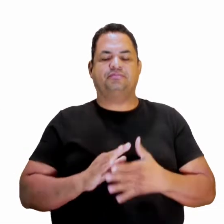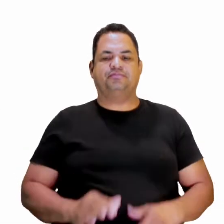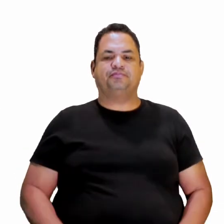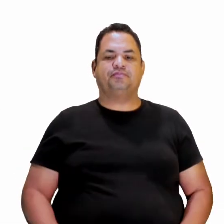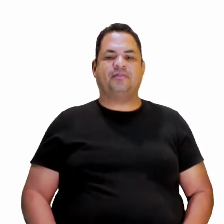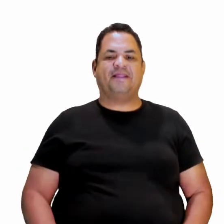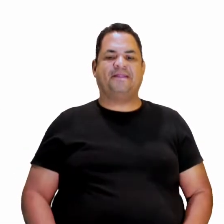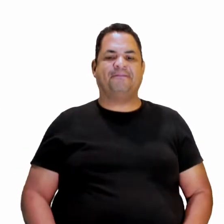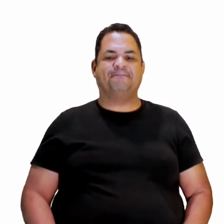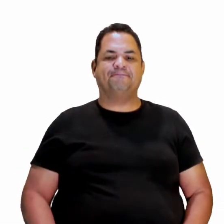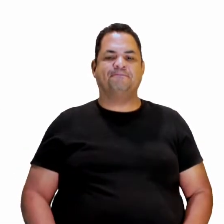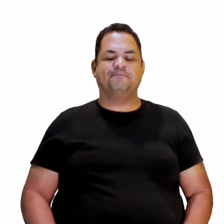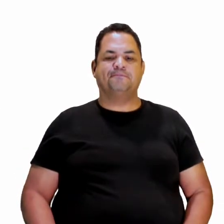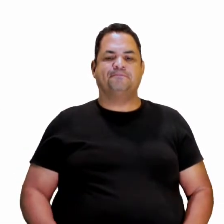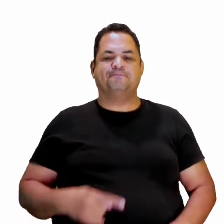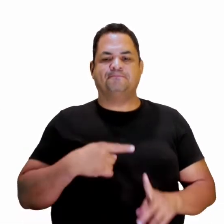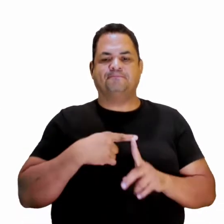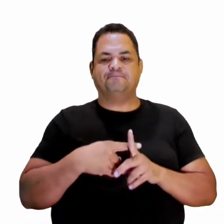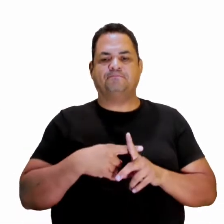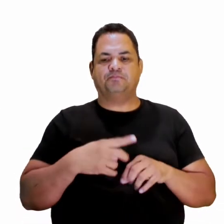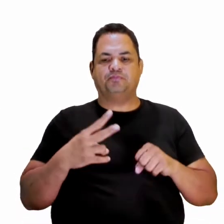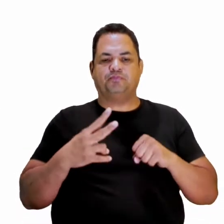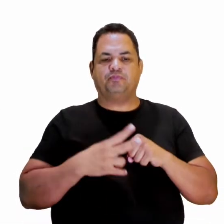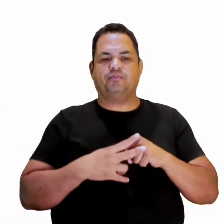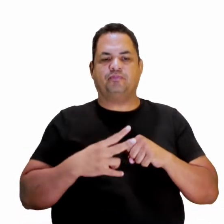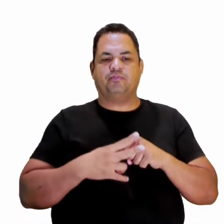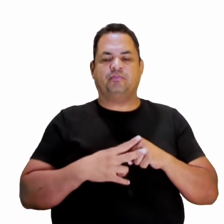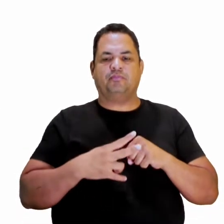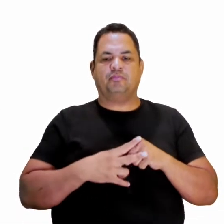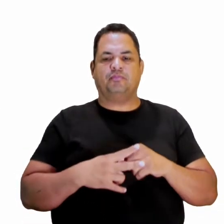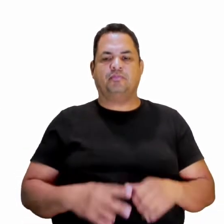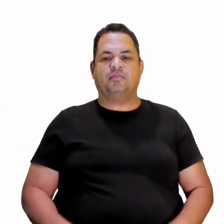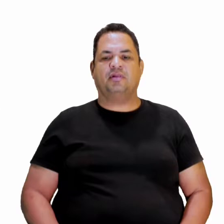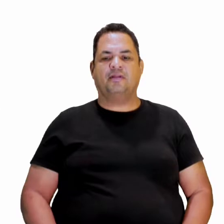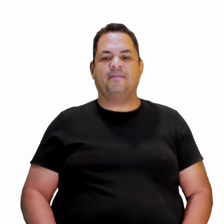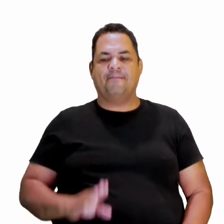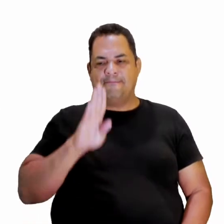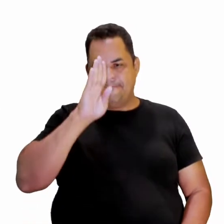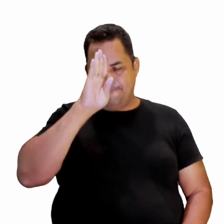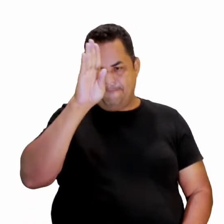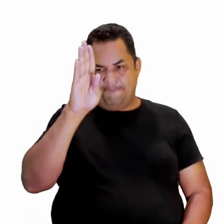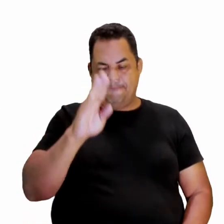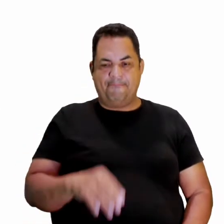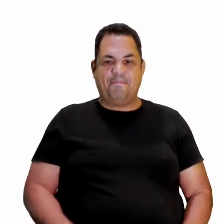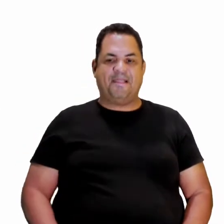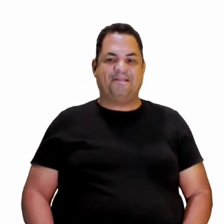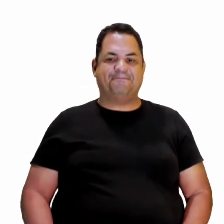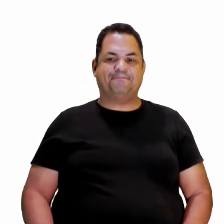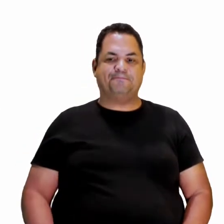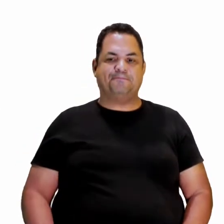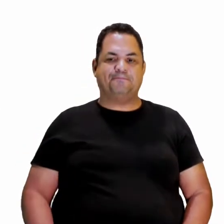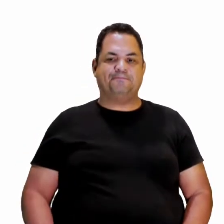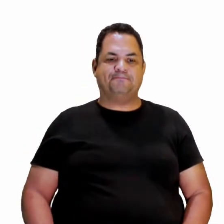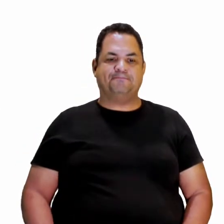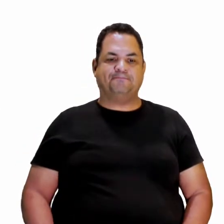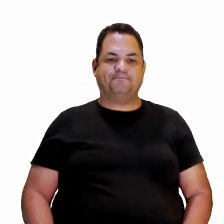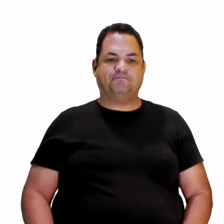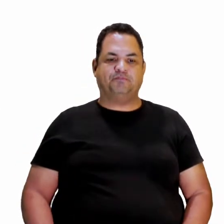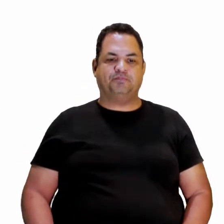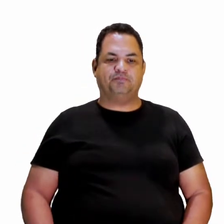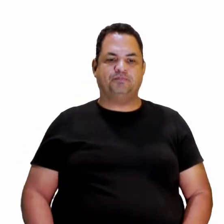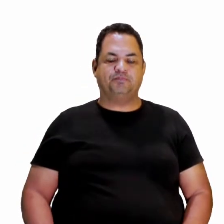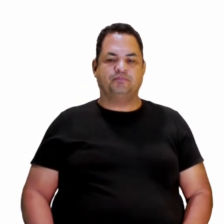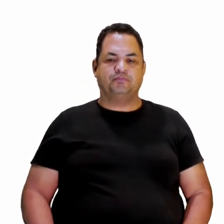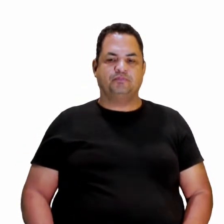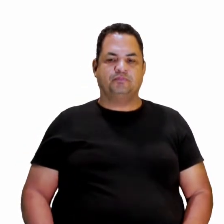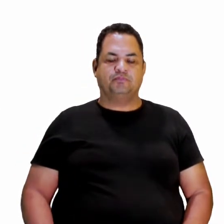form, plus, mais, main verb, verbo principal, in the